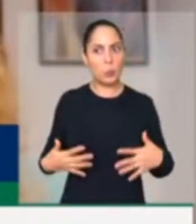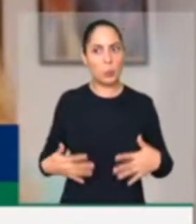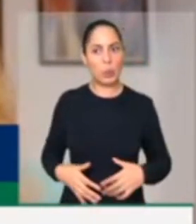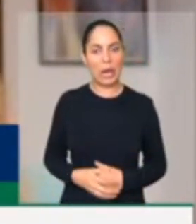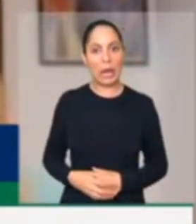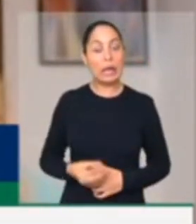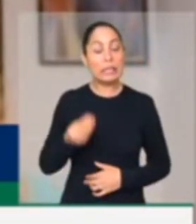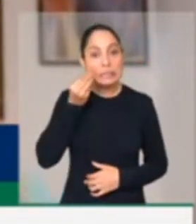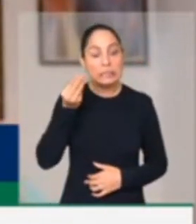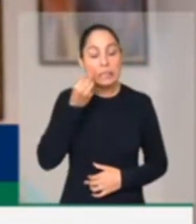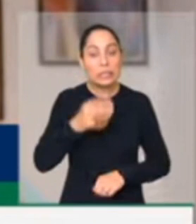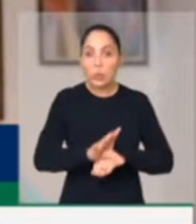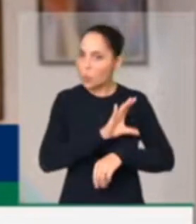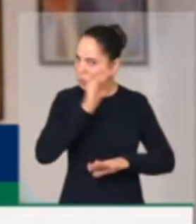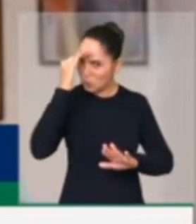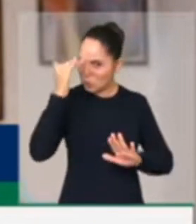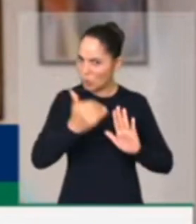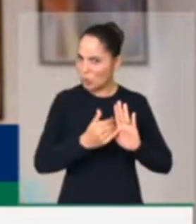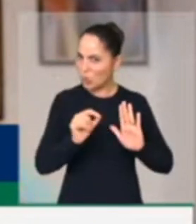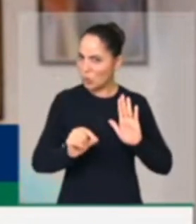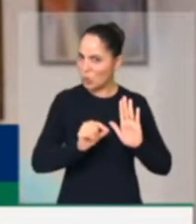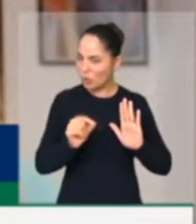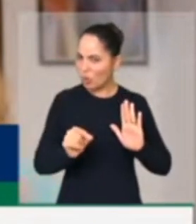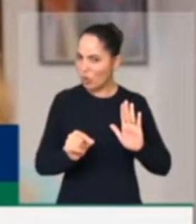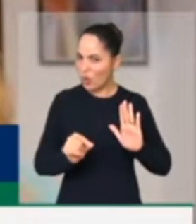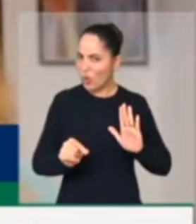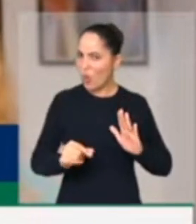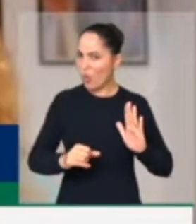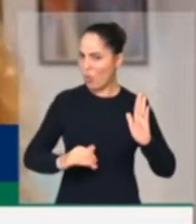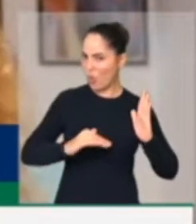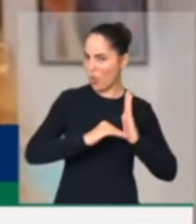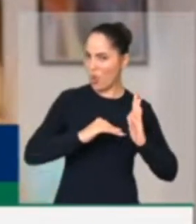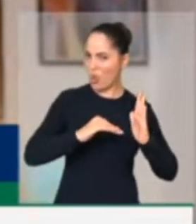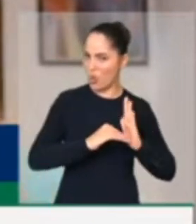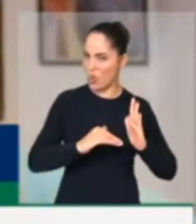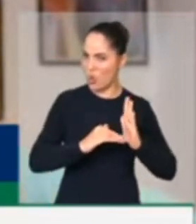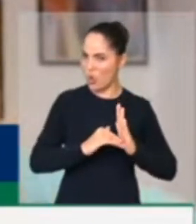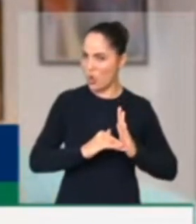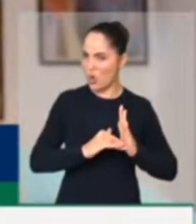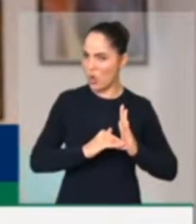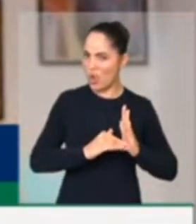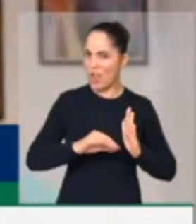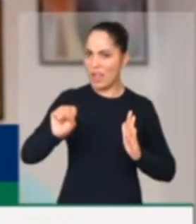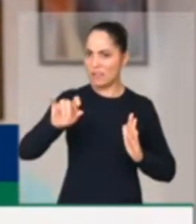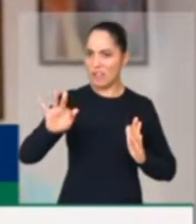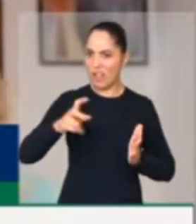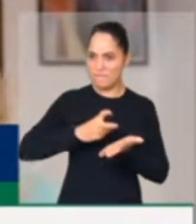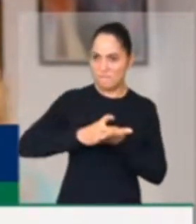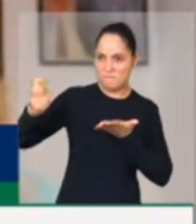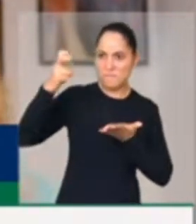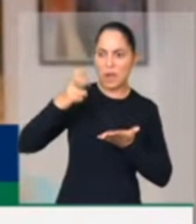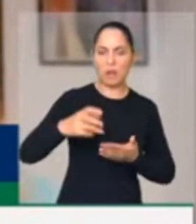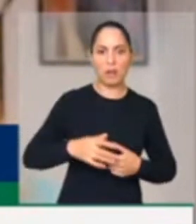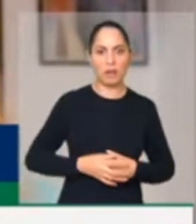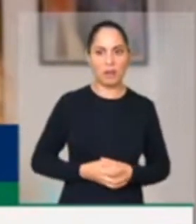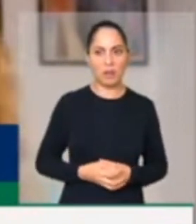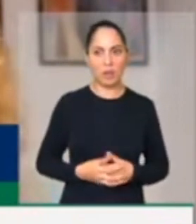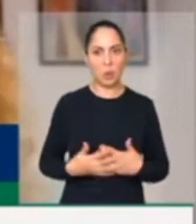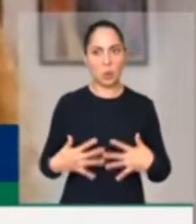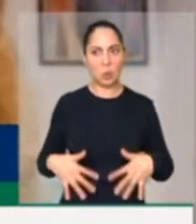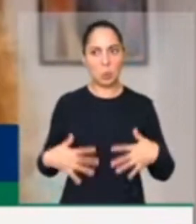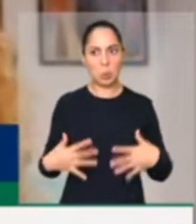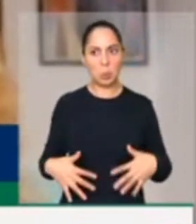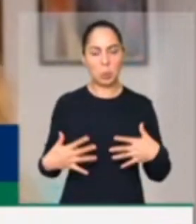da Constituição, fazer com que o Senado imponha o impeachment ao Supremo Tribunal Federal, aos ministros do Supremo Tribunal Federal.